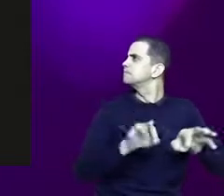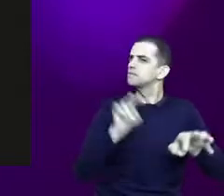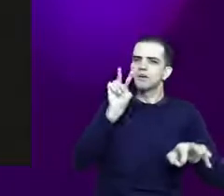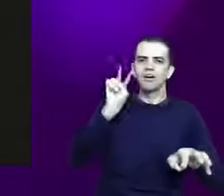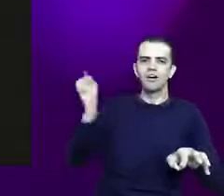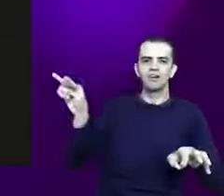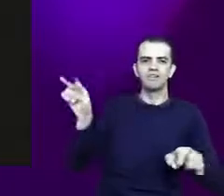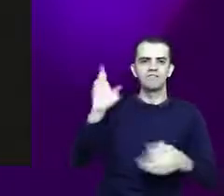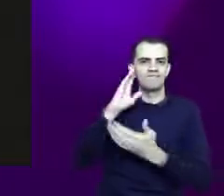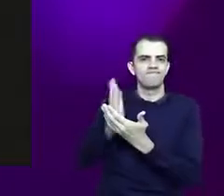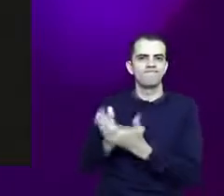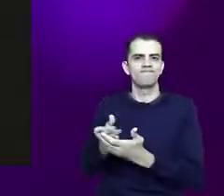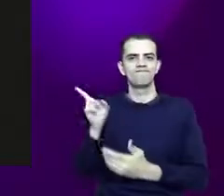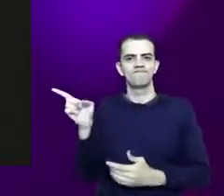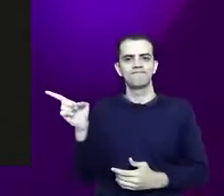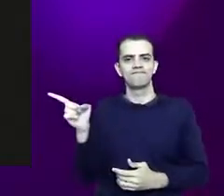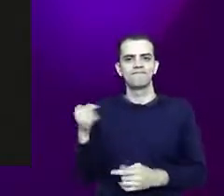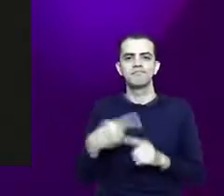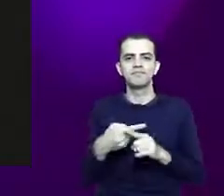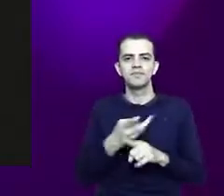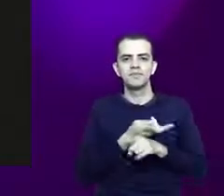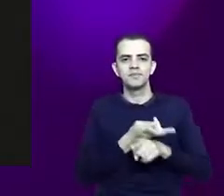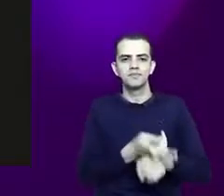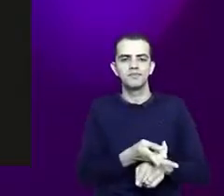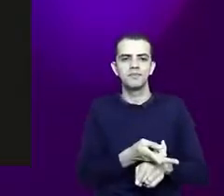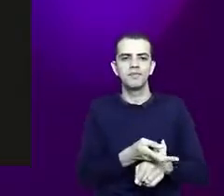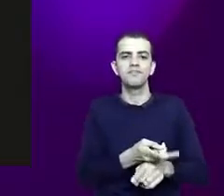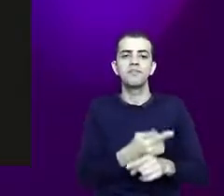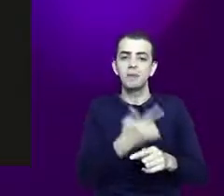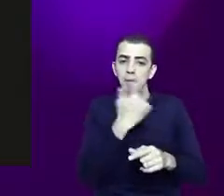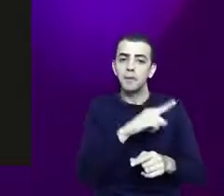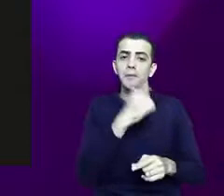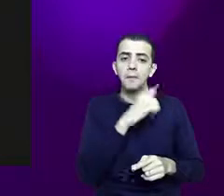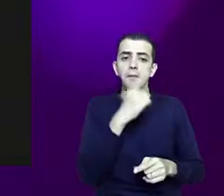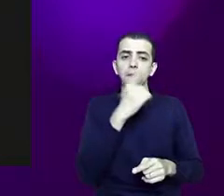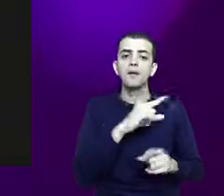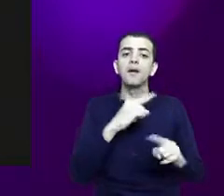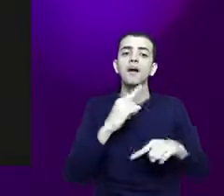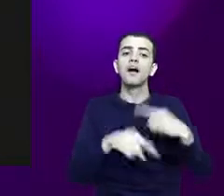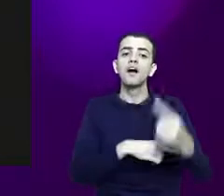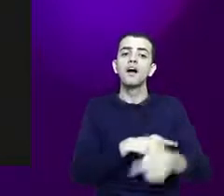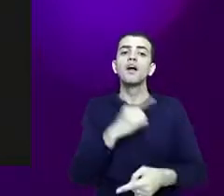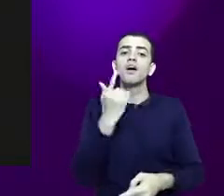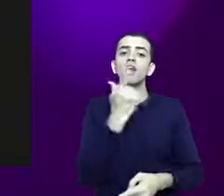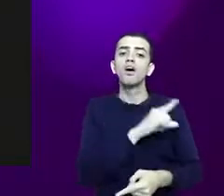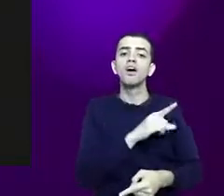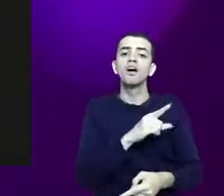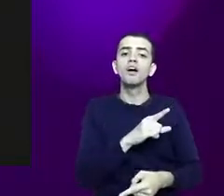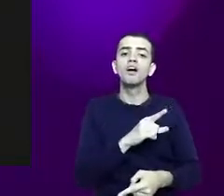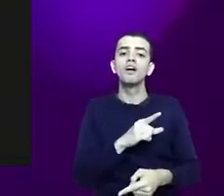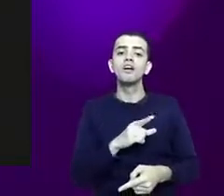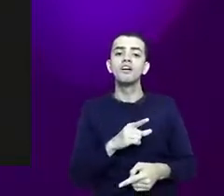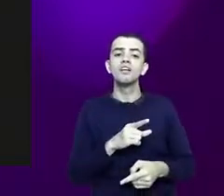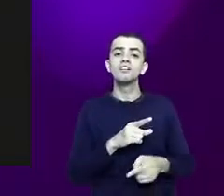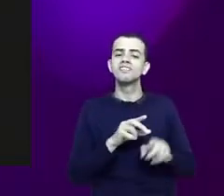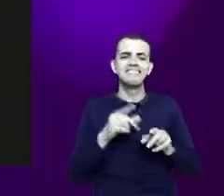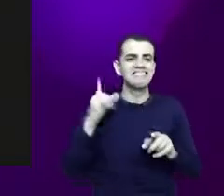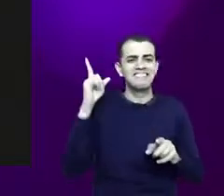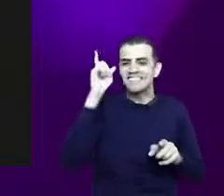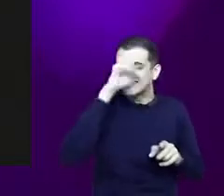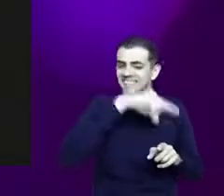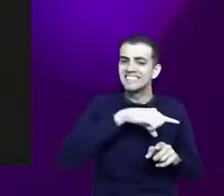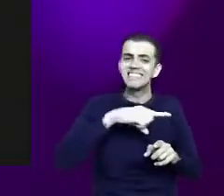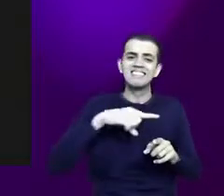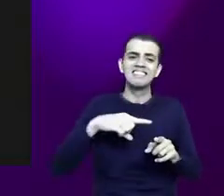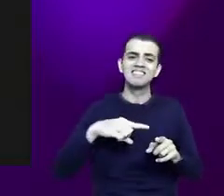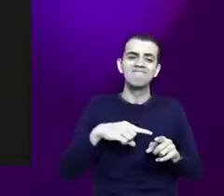poder buscar. E fomos conseguindo. E olha só, conseguimos assim, uma coisa difícil de